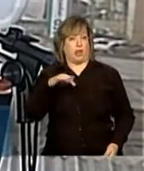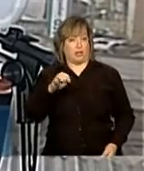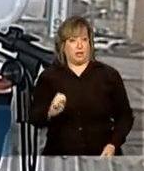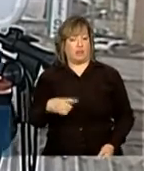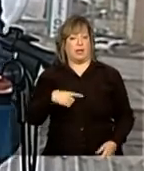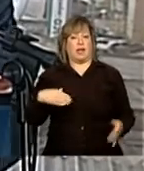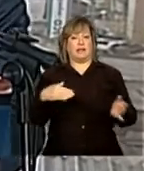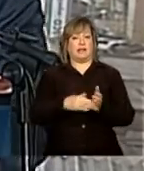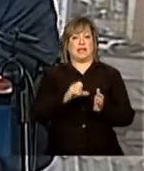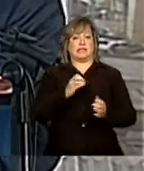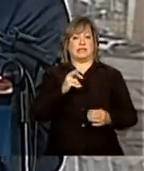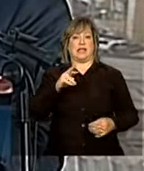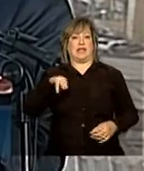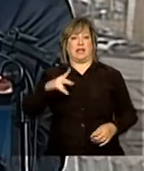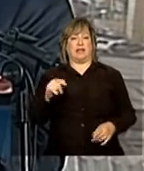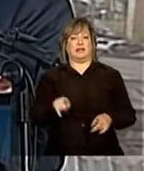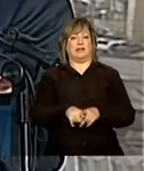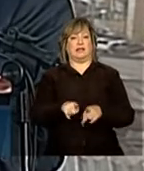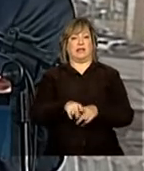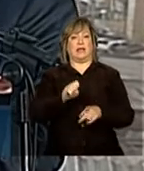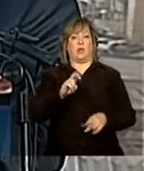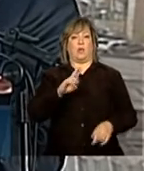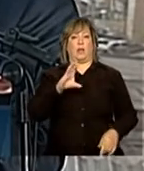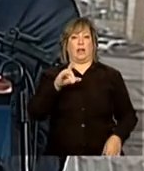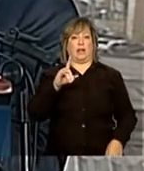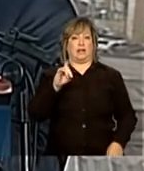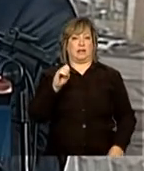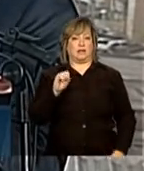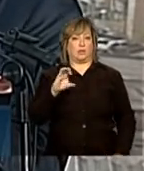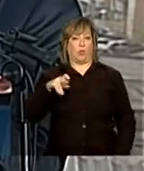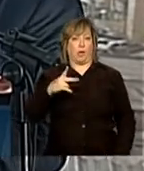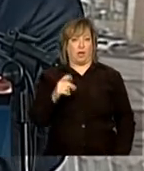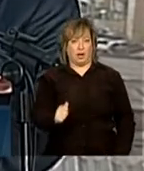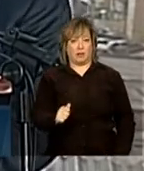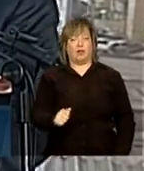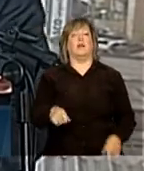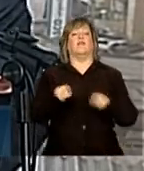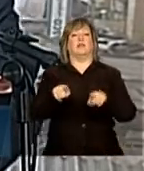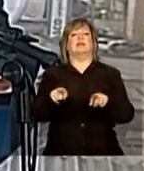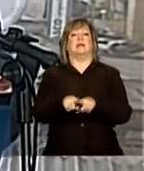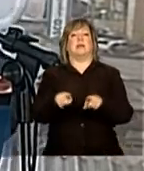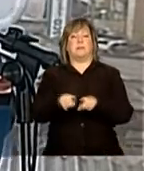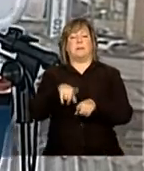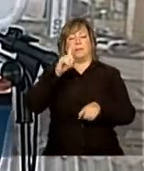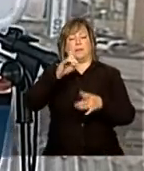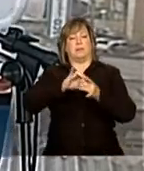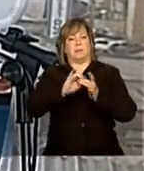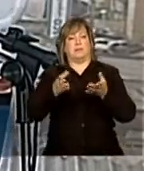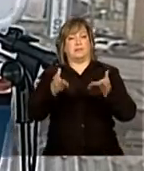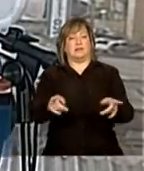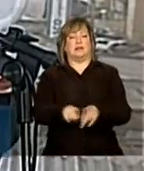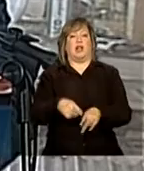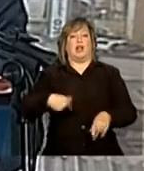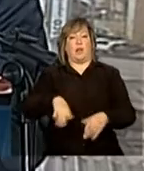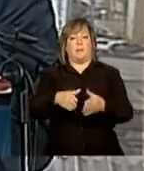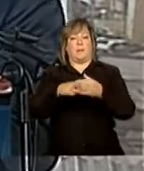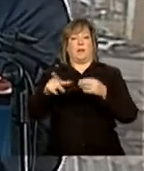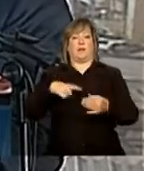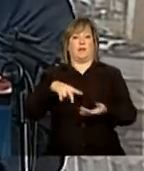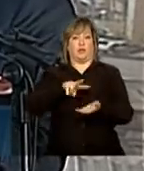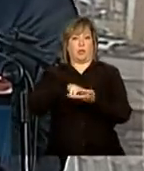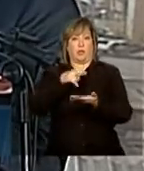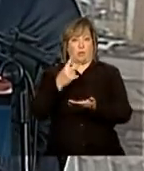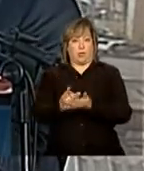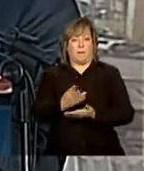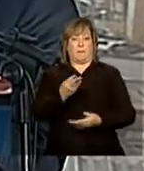direção Serrinha e Euclides da Cunha. Vossa Excelência autorizou também que nós licitássemos uma duplicação da